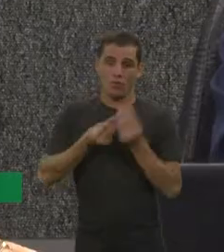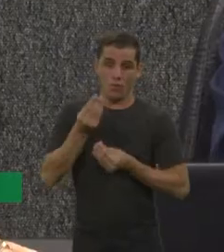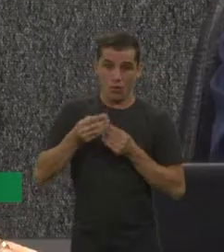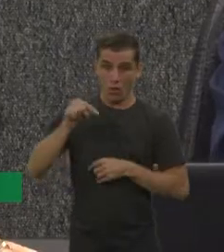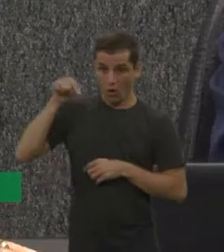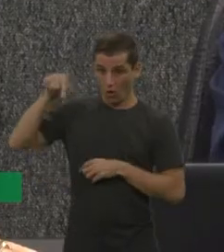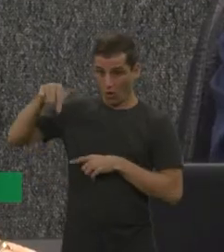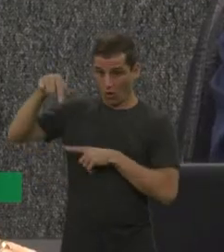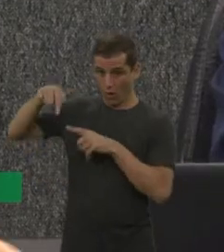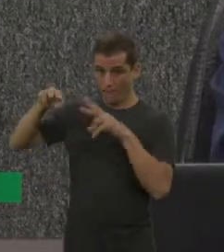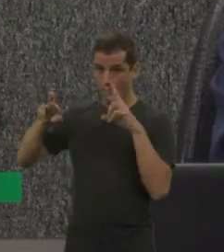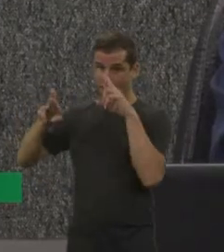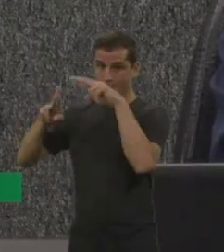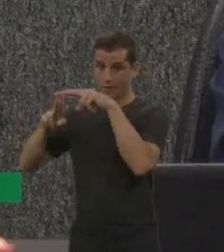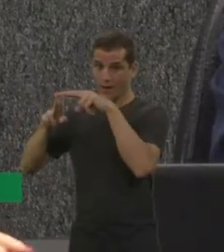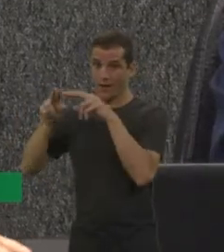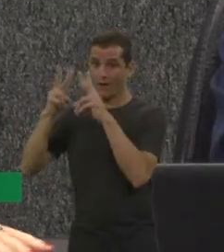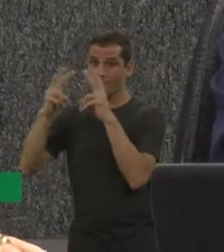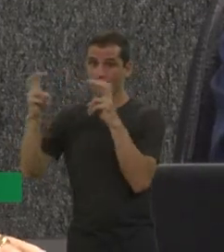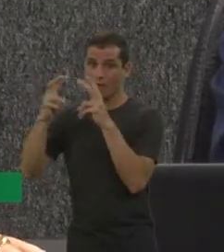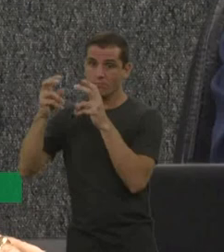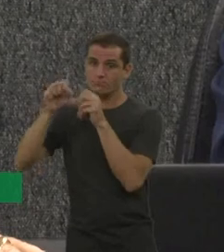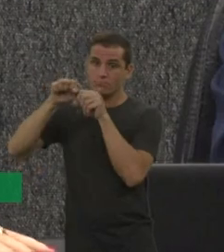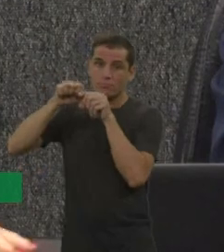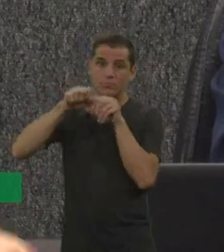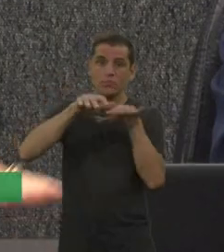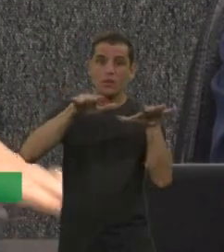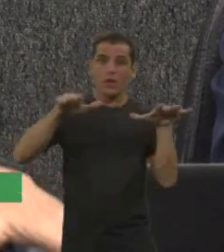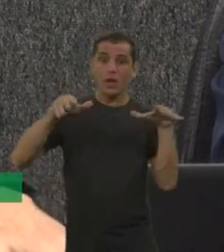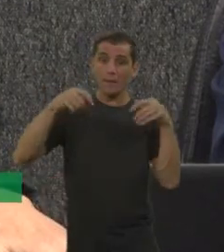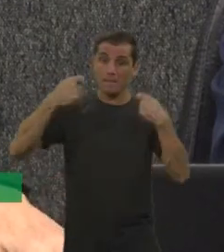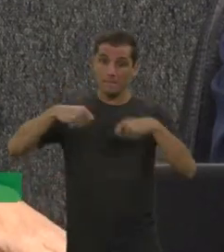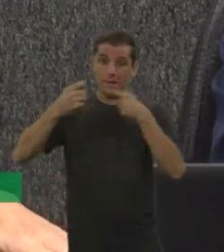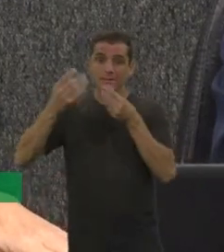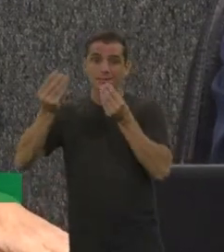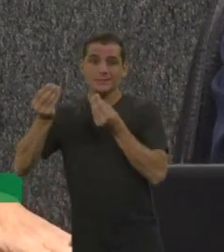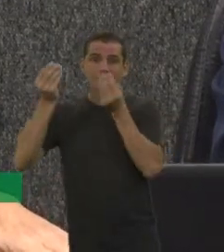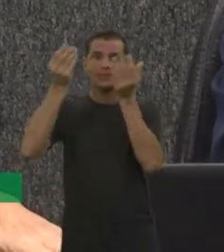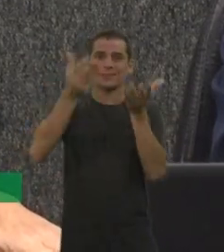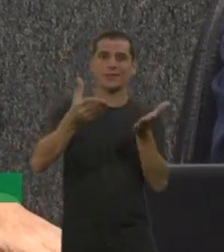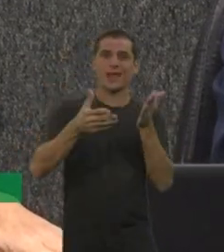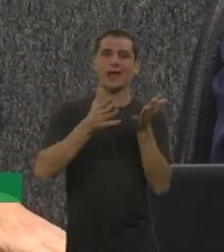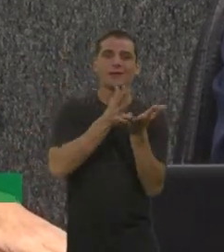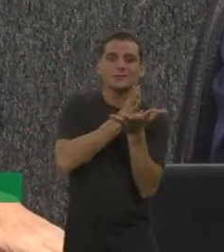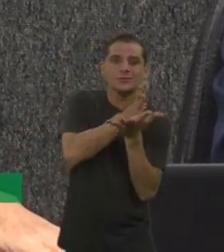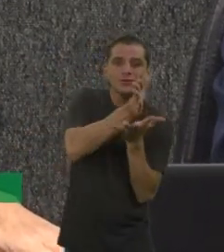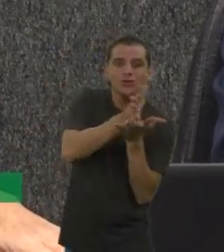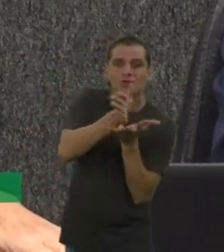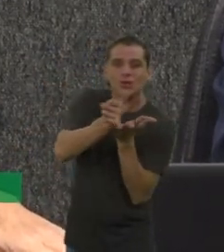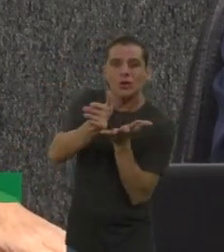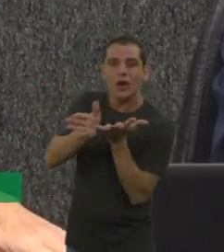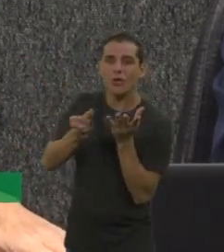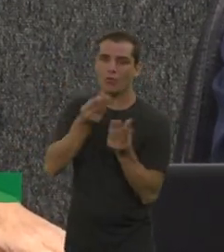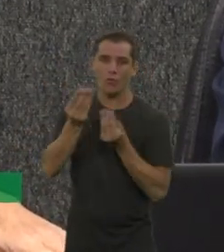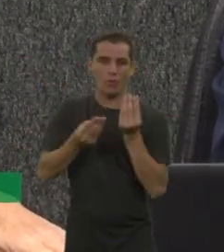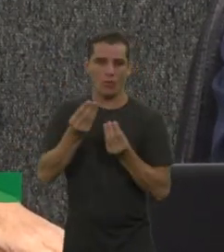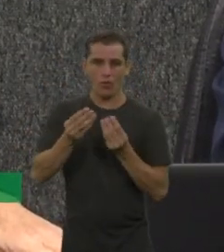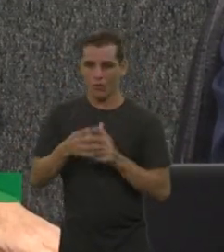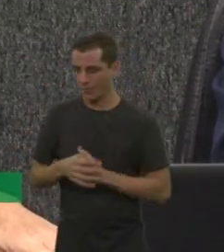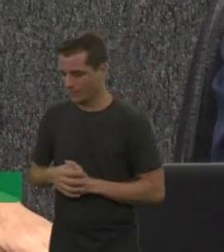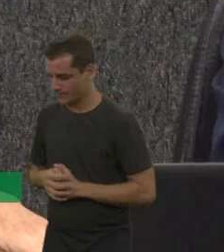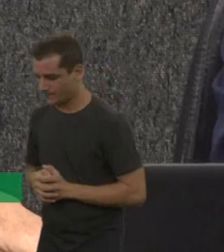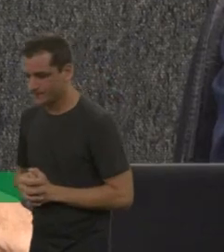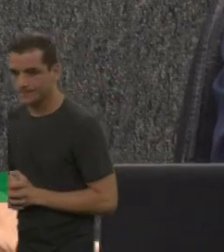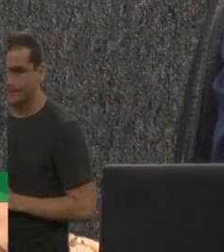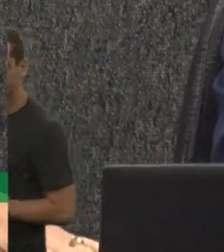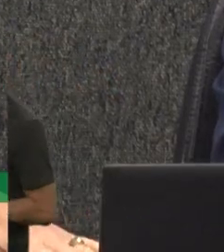diretriz, a gente precisa fazer com que essa diretriz chegue lá na ponta. Quando uma pessoa vai para o SARA,